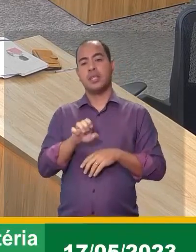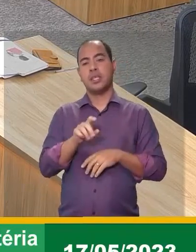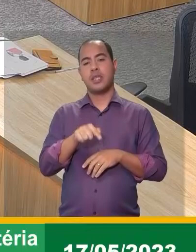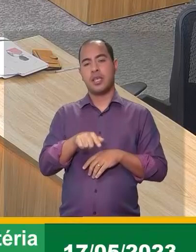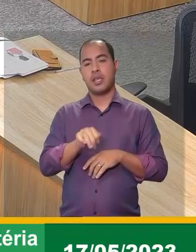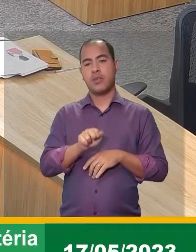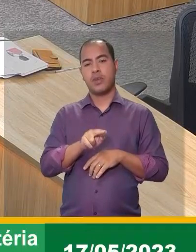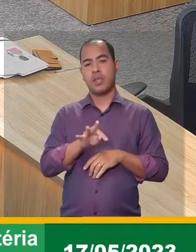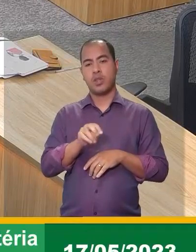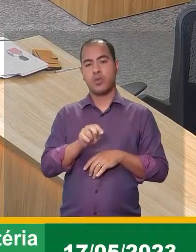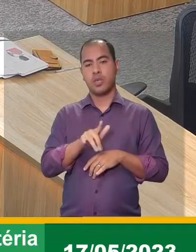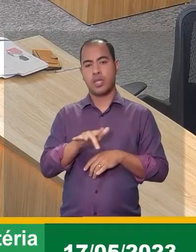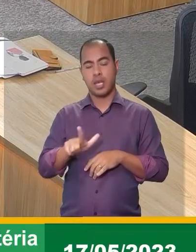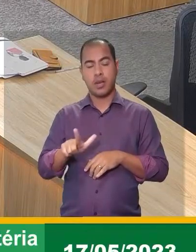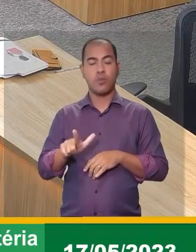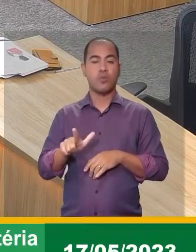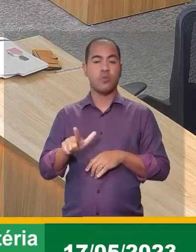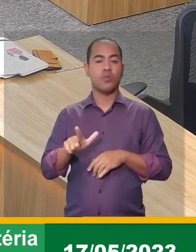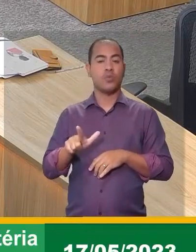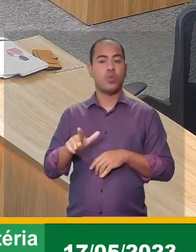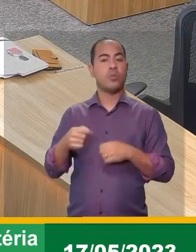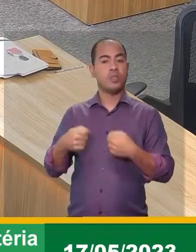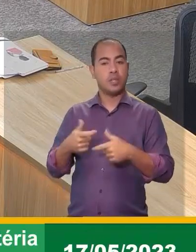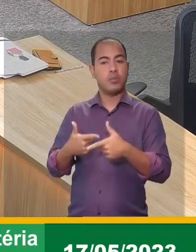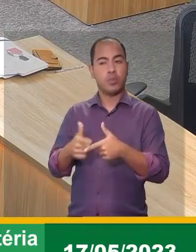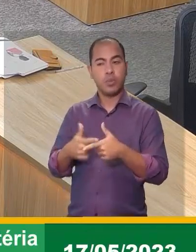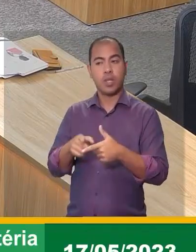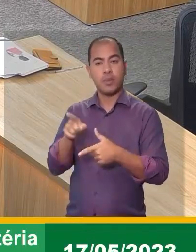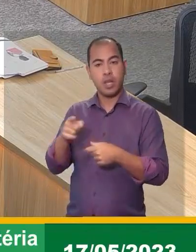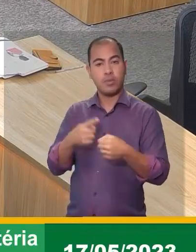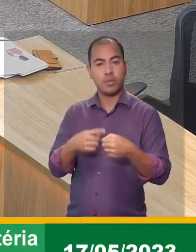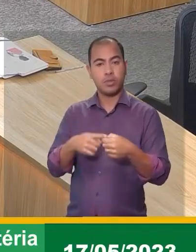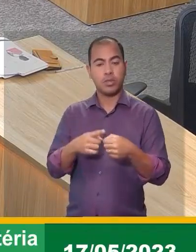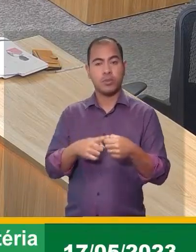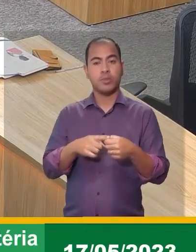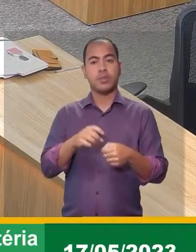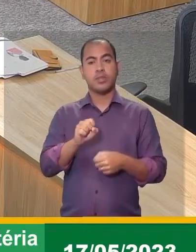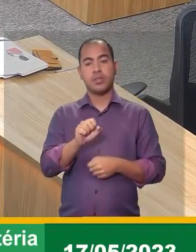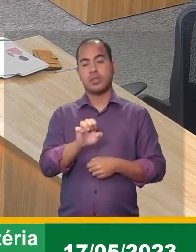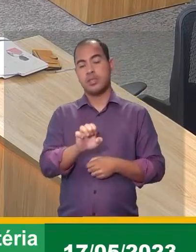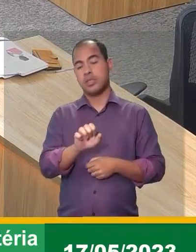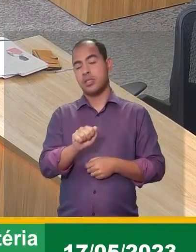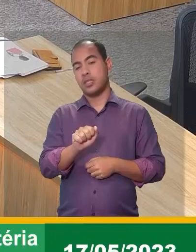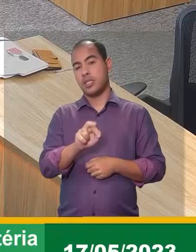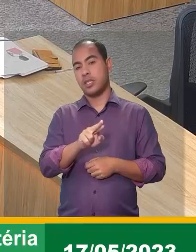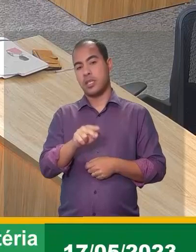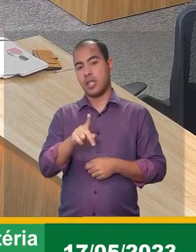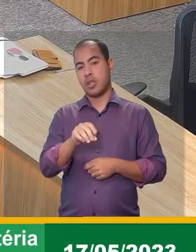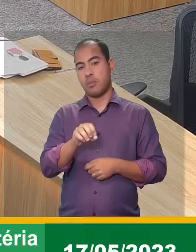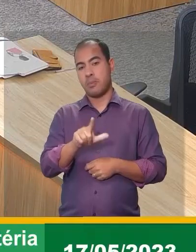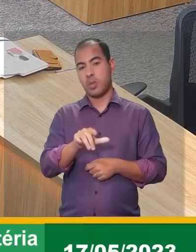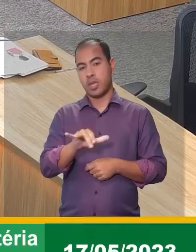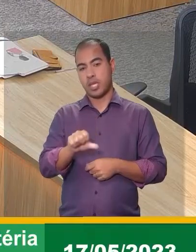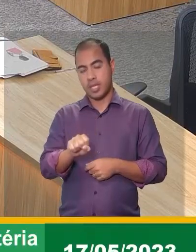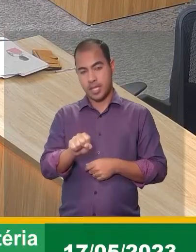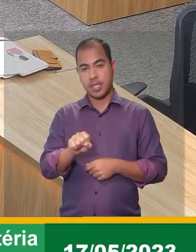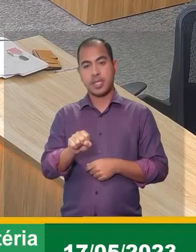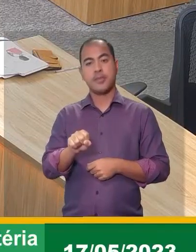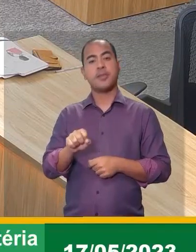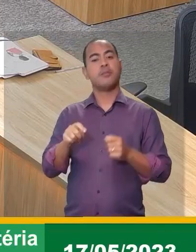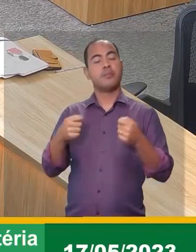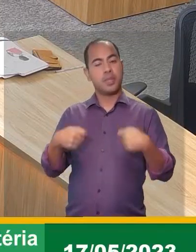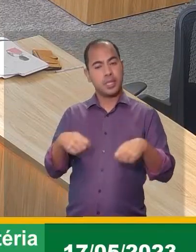de Serranópolis que eu nasci já está registrado em Serranópolis e que nós estamos pedindo que a Equatorial possa efetivamente